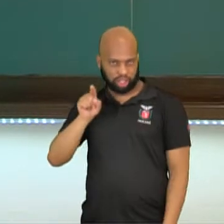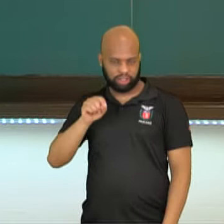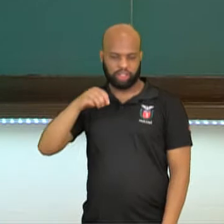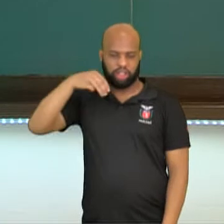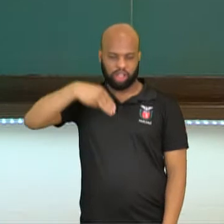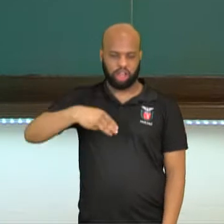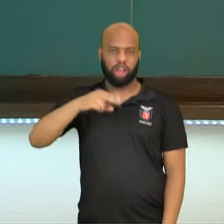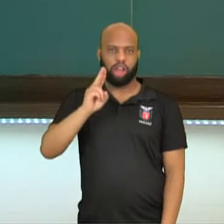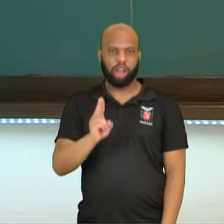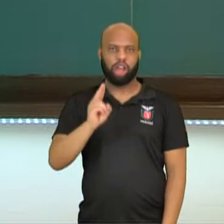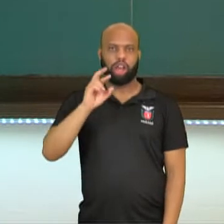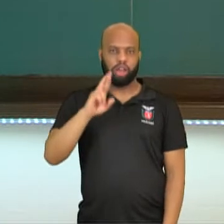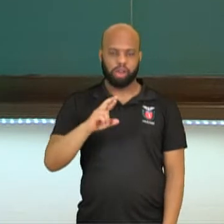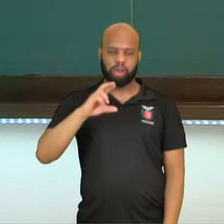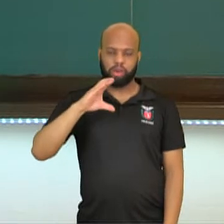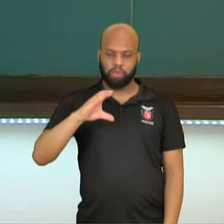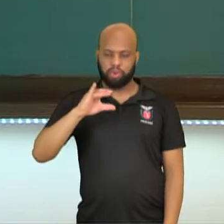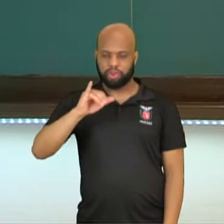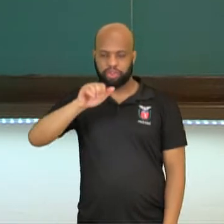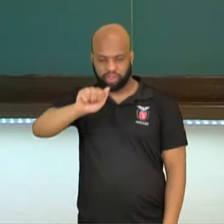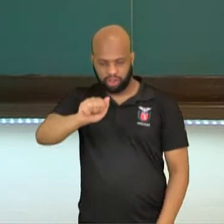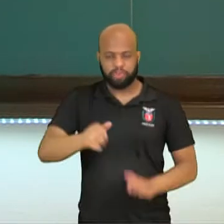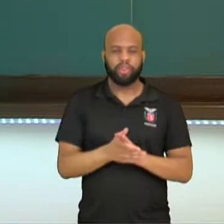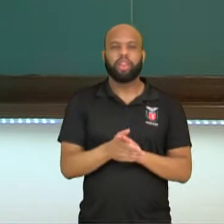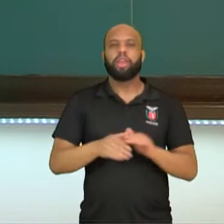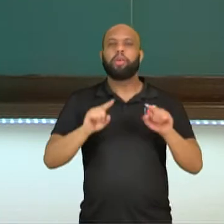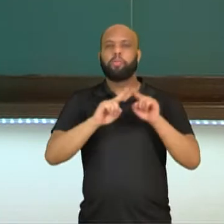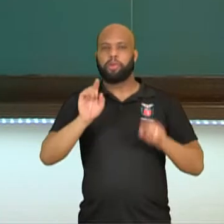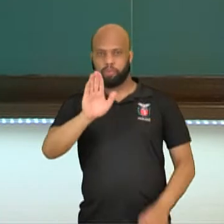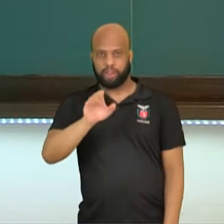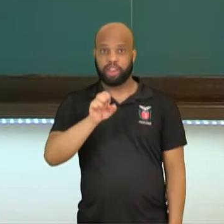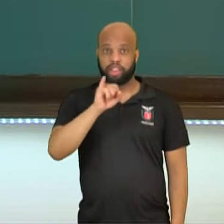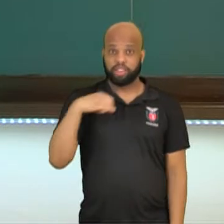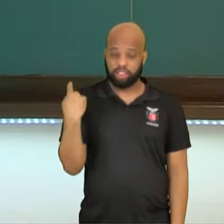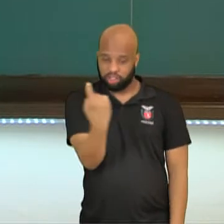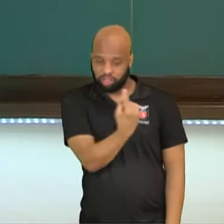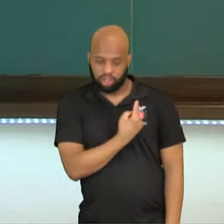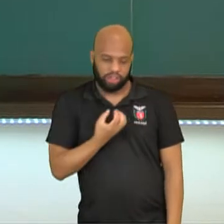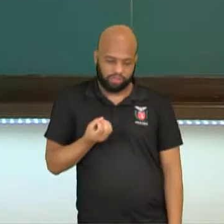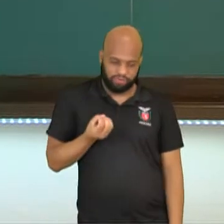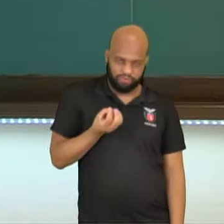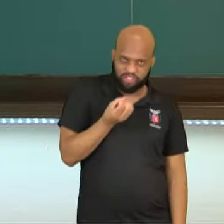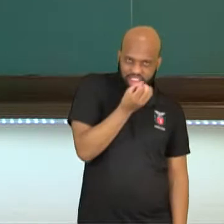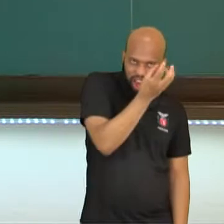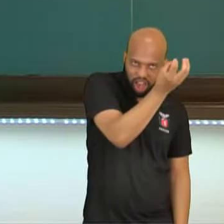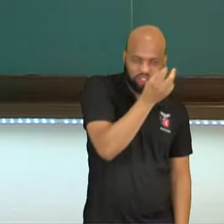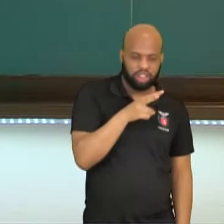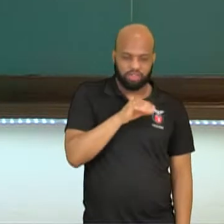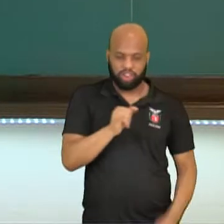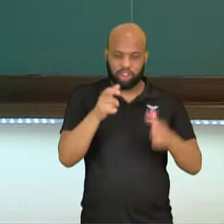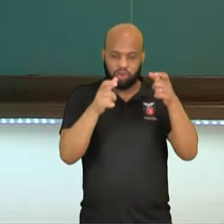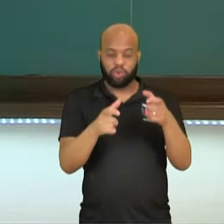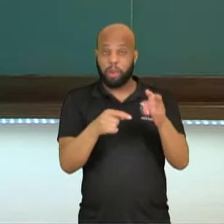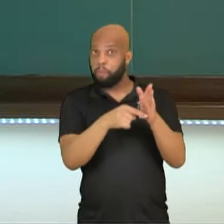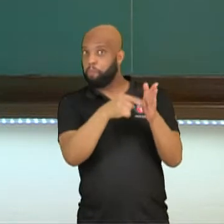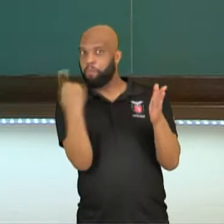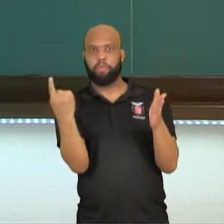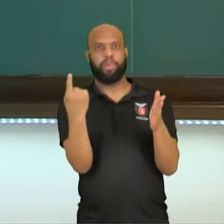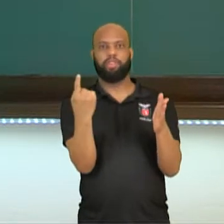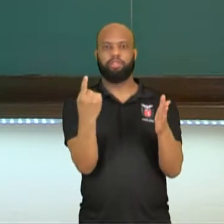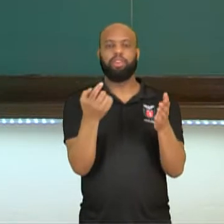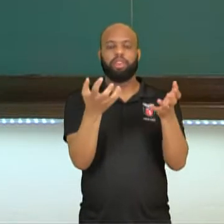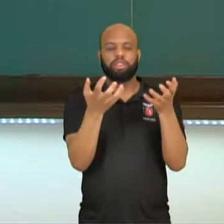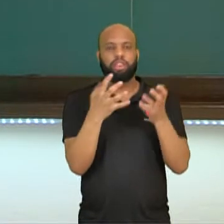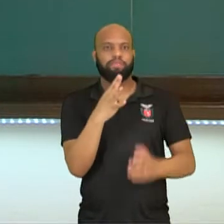algumas recomendações, Quando a gente viaja, principalmente quando a gente vai aí ao lugar pela primeira vez, A gente